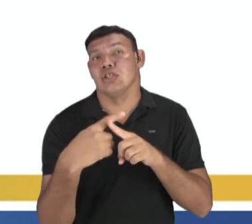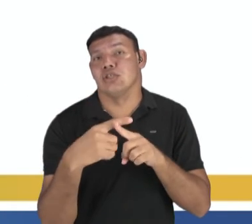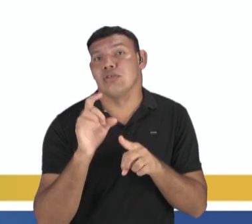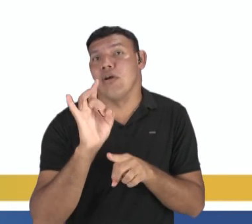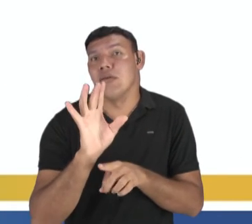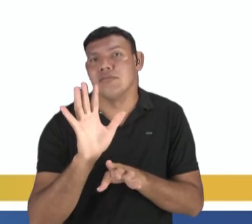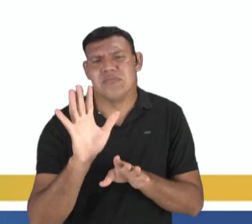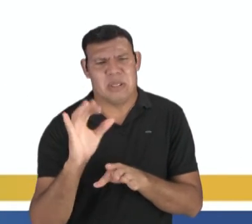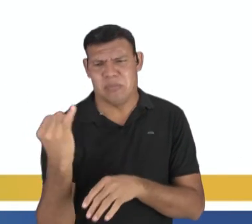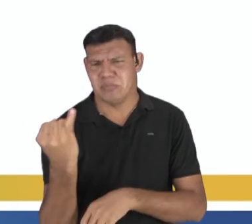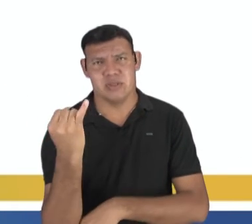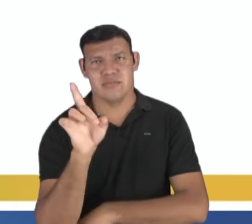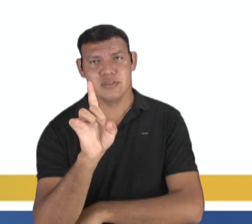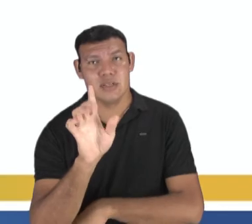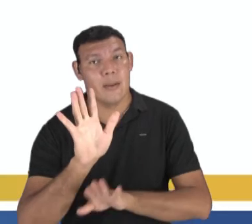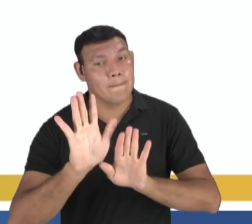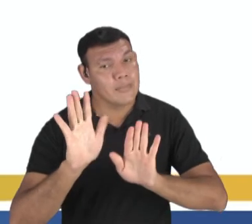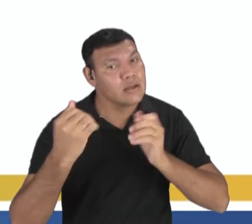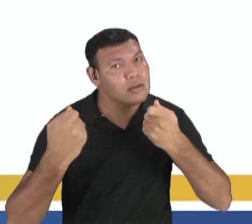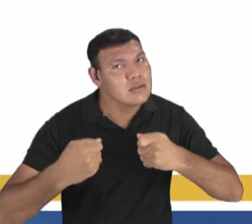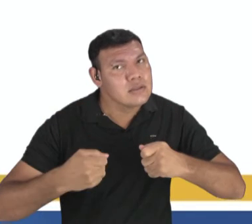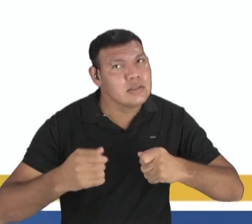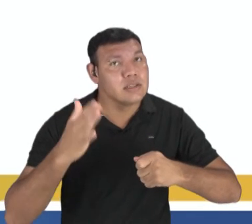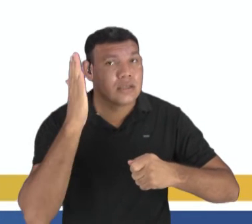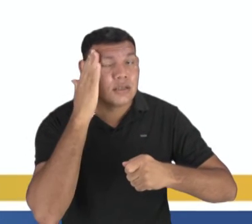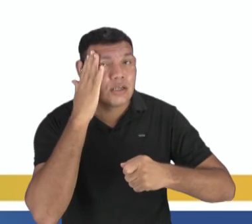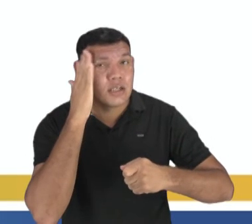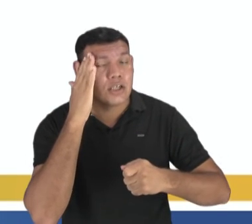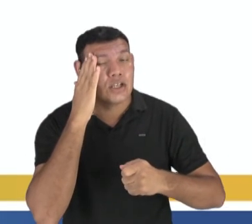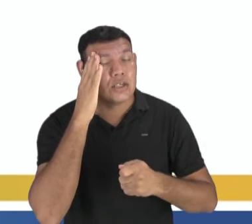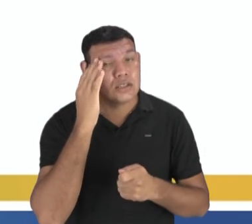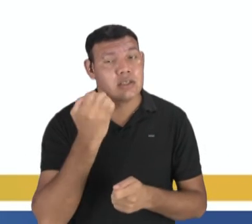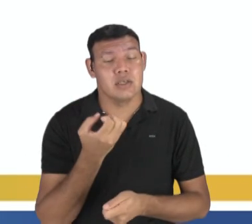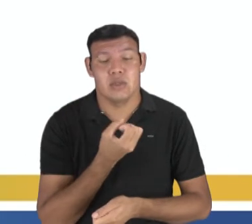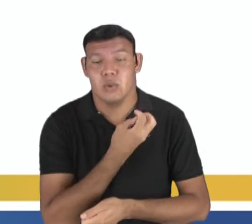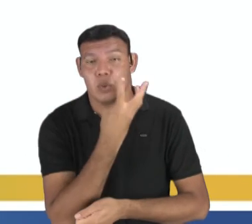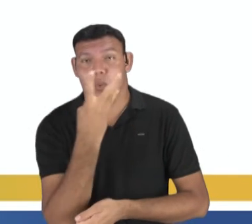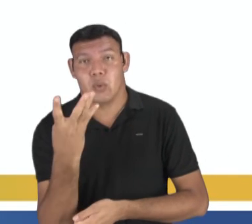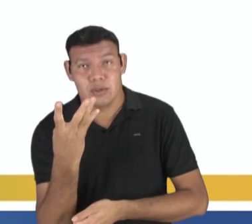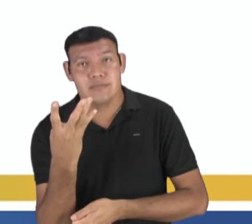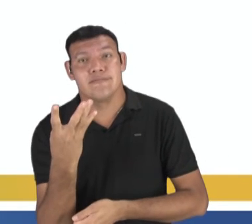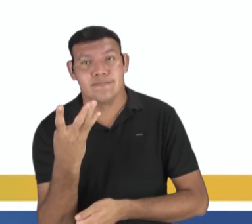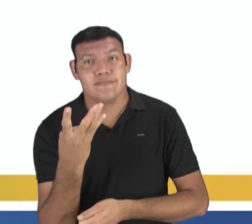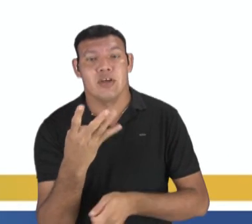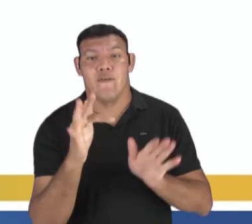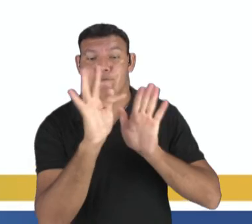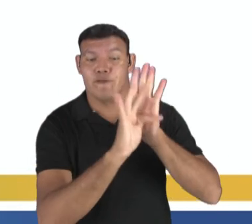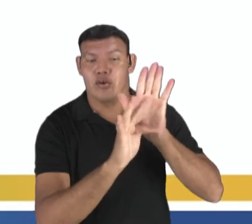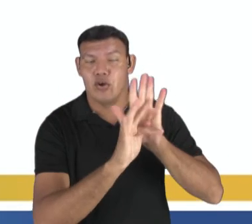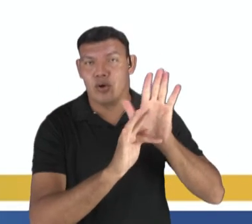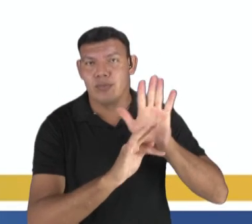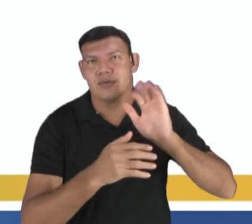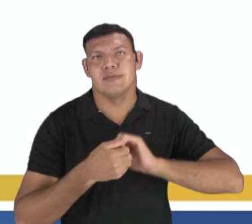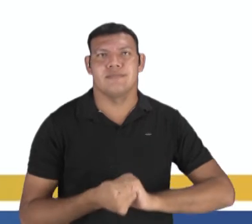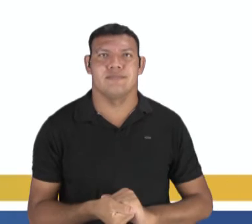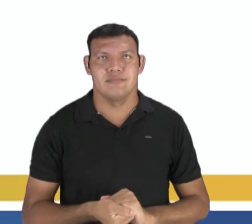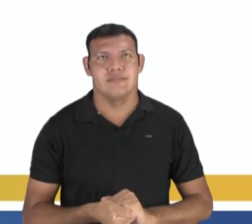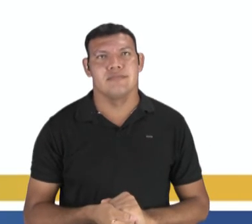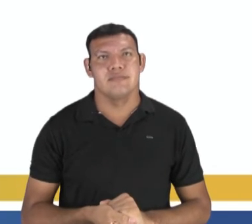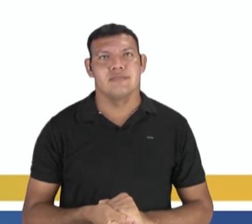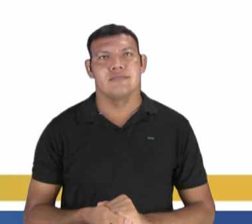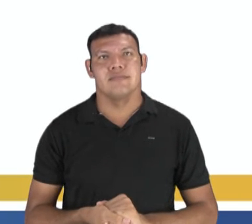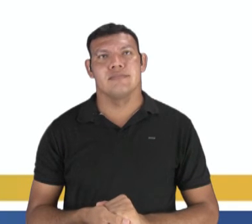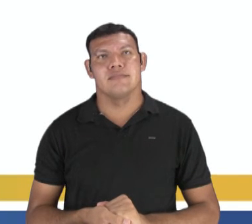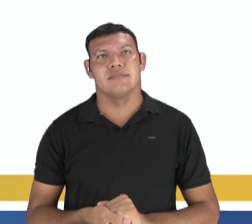Isso não importa. O que importa é você saber a expressão da quantidade de movimento. Olha